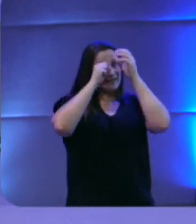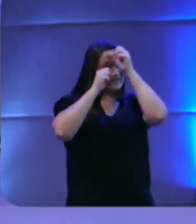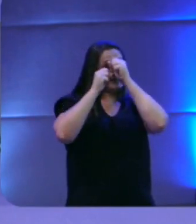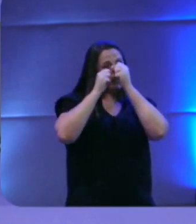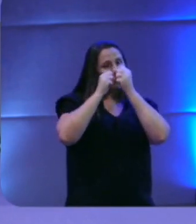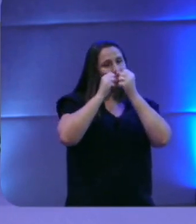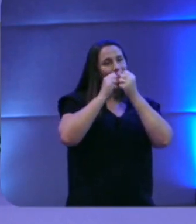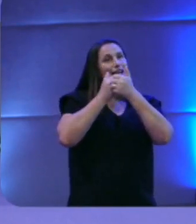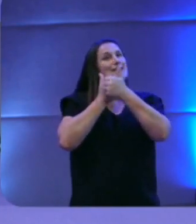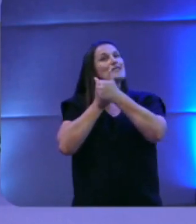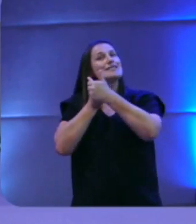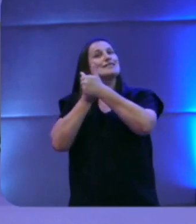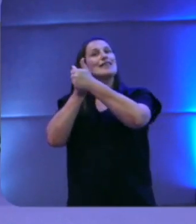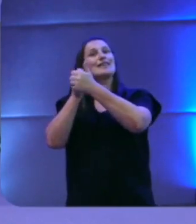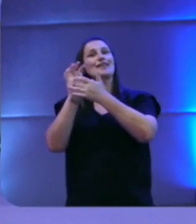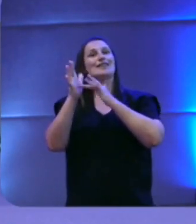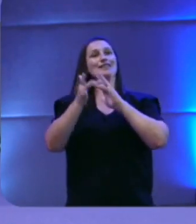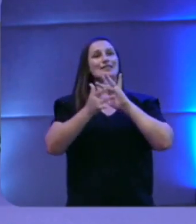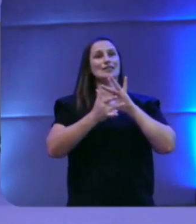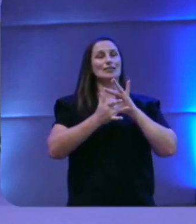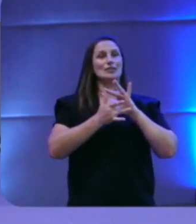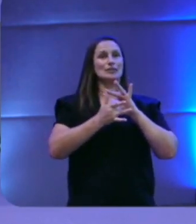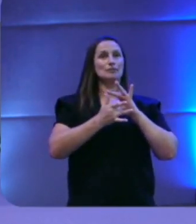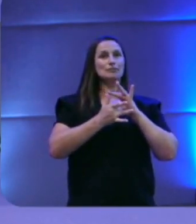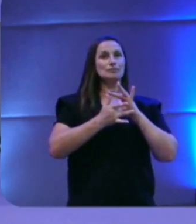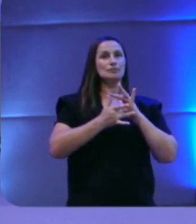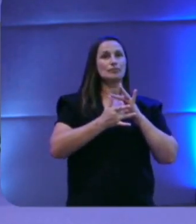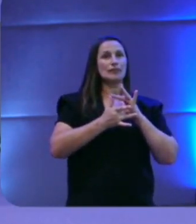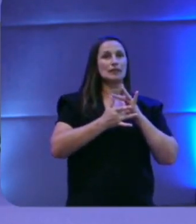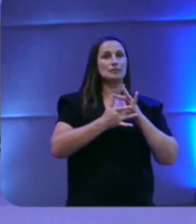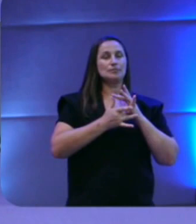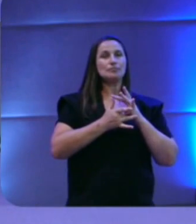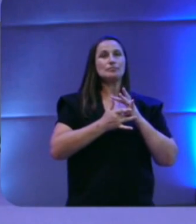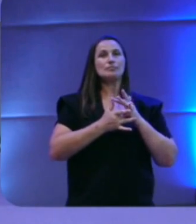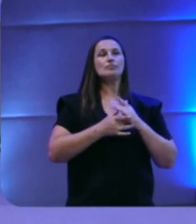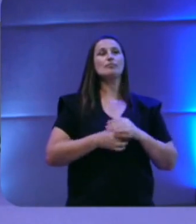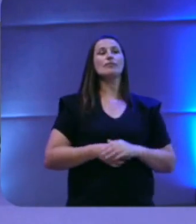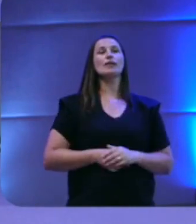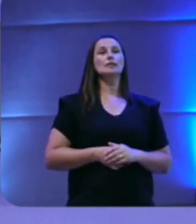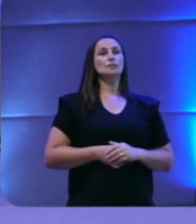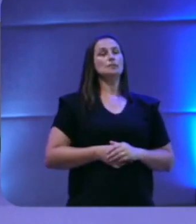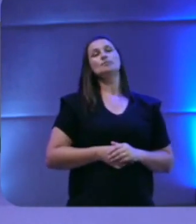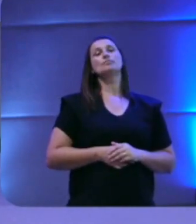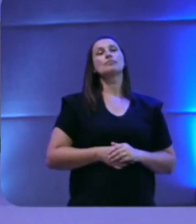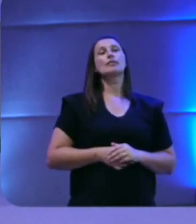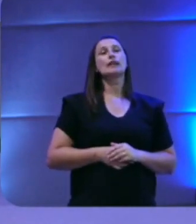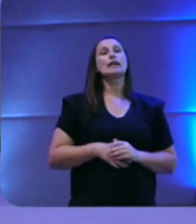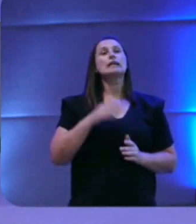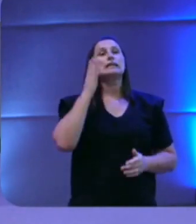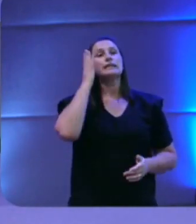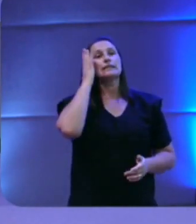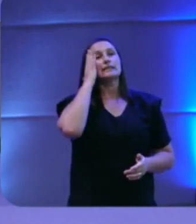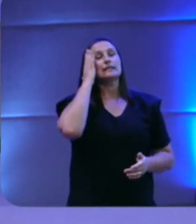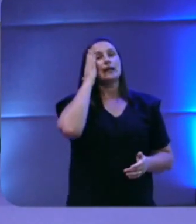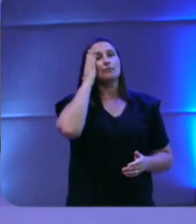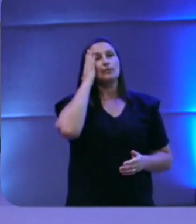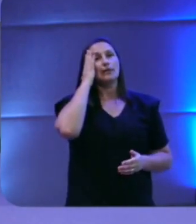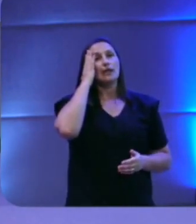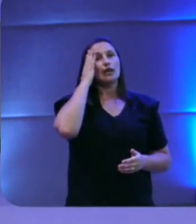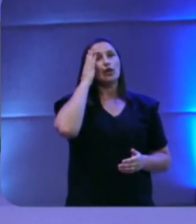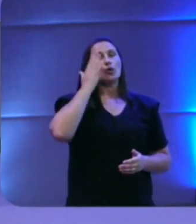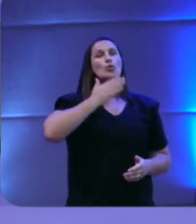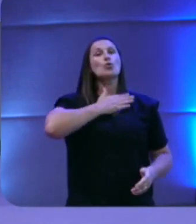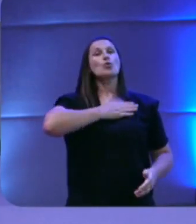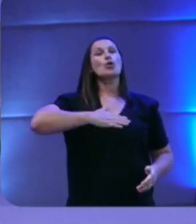Jesus. Uma das minhas formas prediletas de começar conversas evangelísticas,